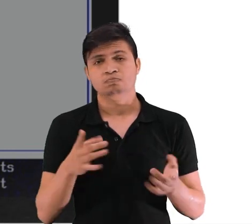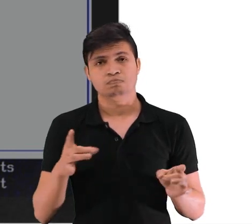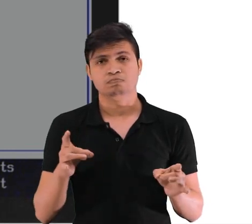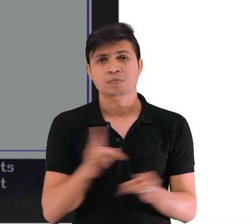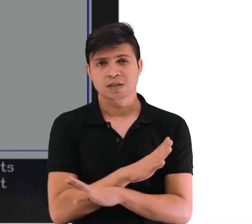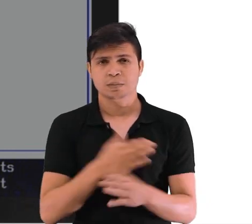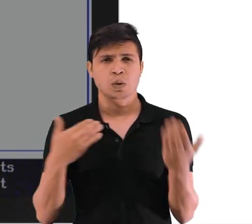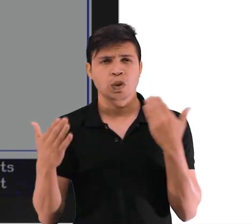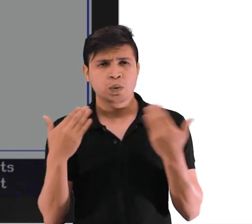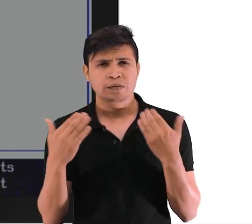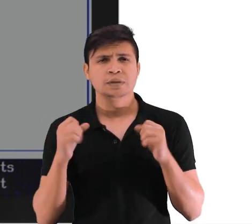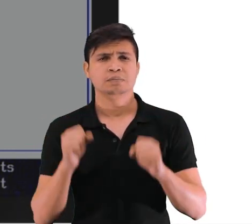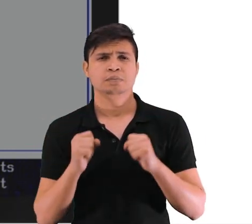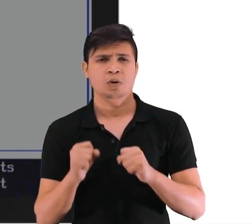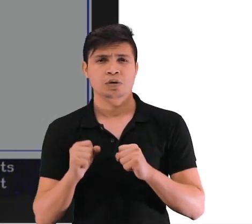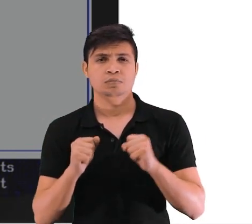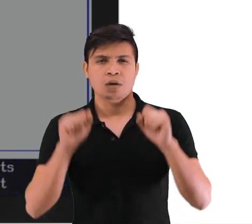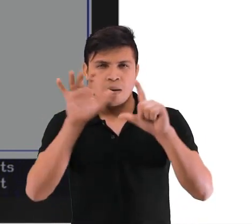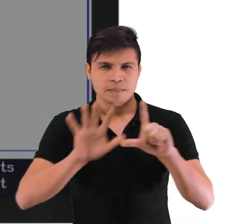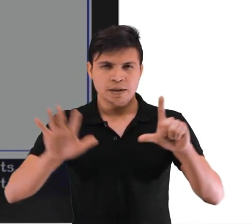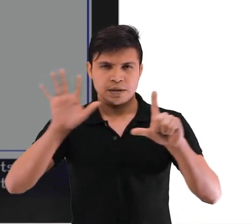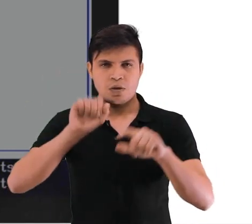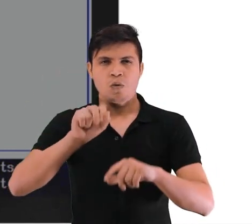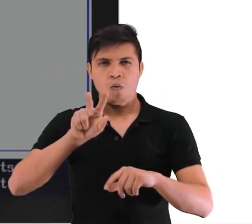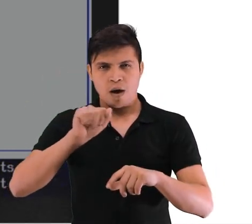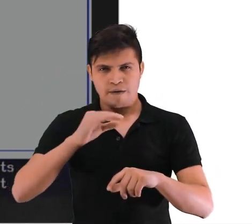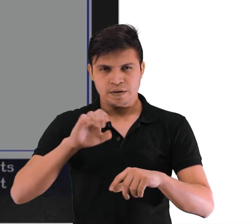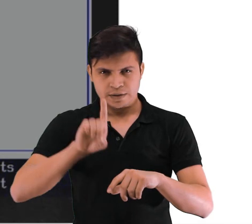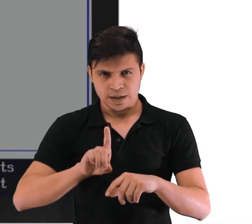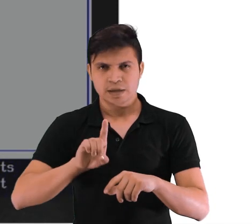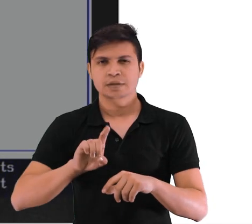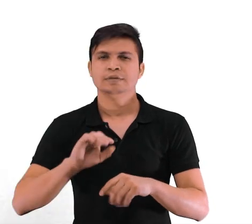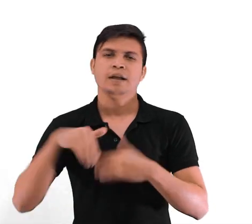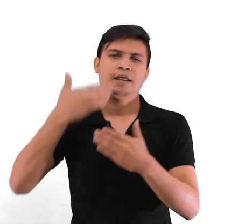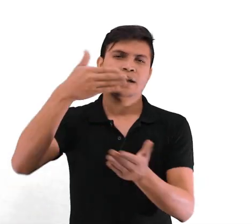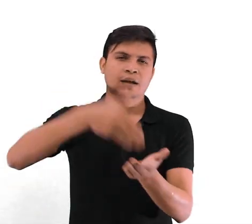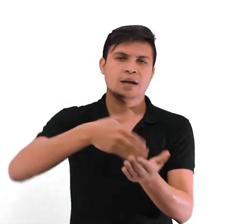dúvida você pode entrar em contato pelo ambiente virtual ou por e-mail, e até a próxima aula.